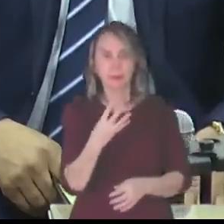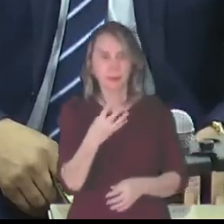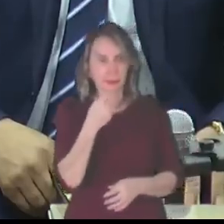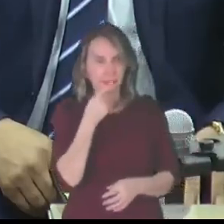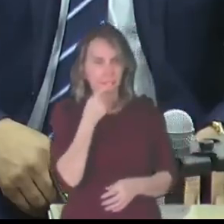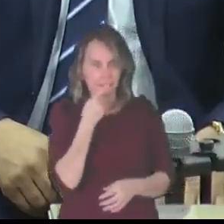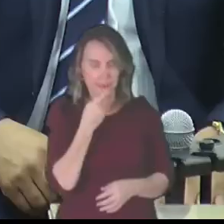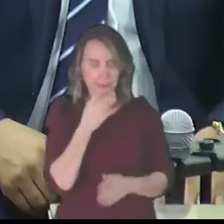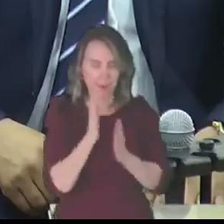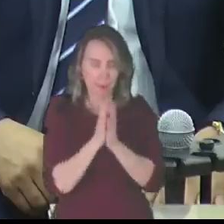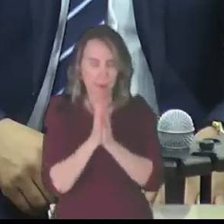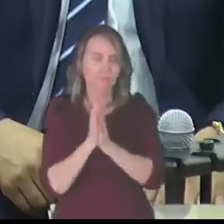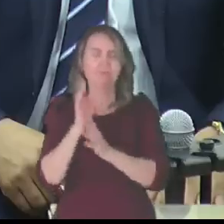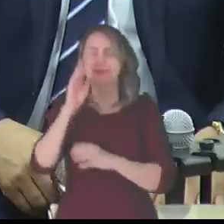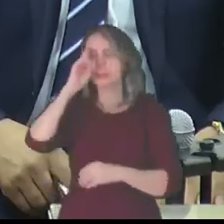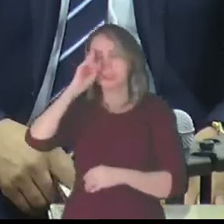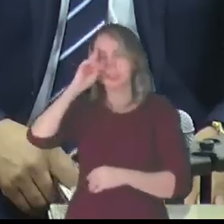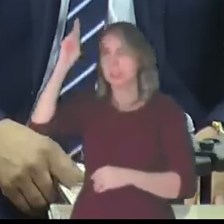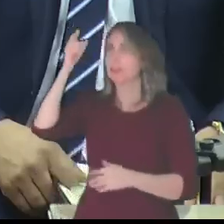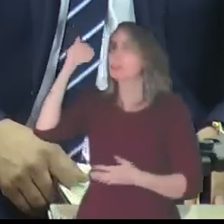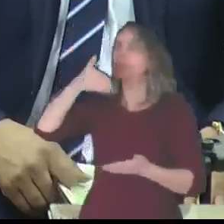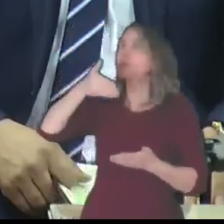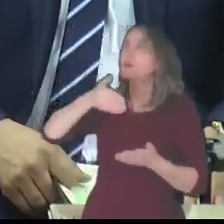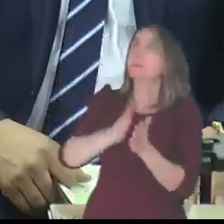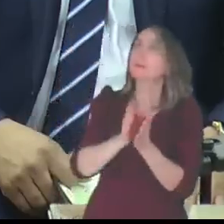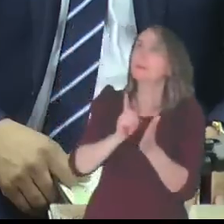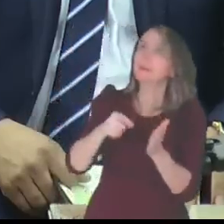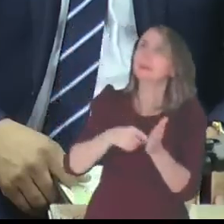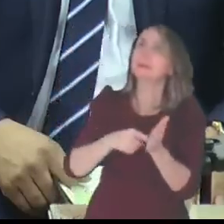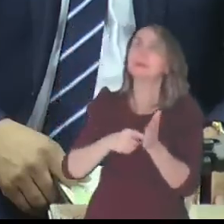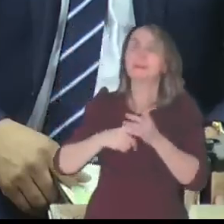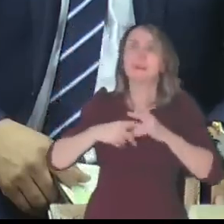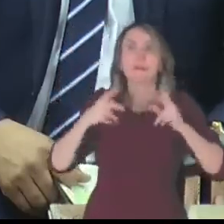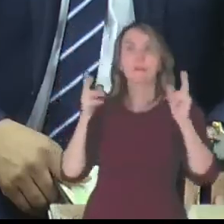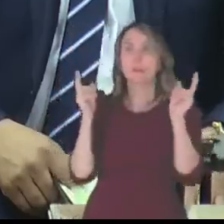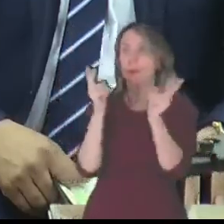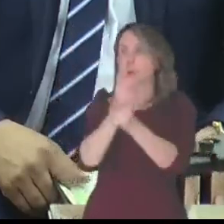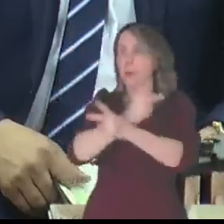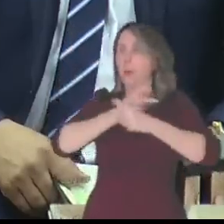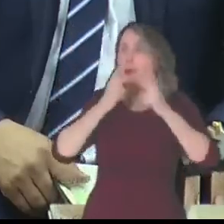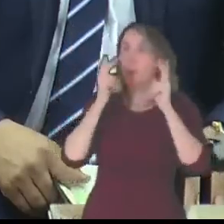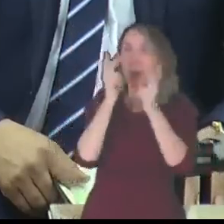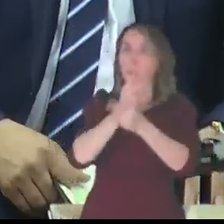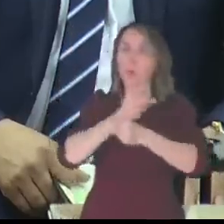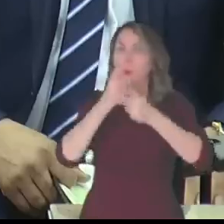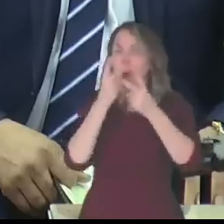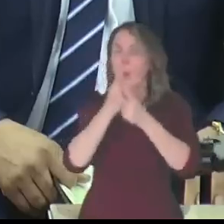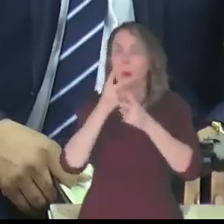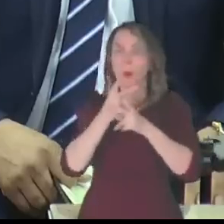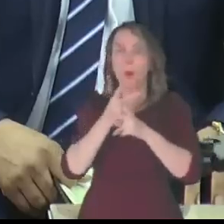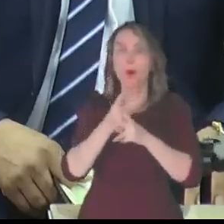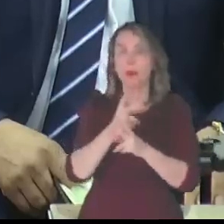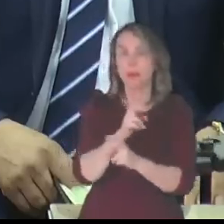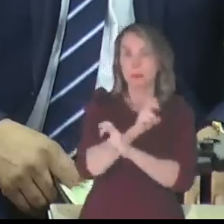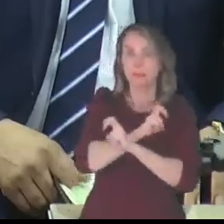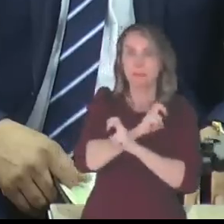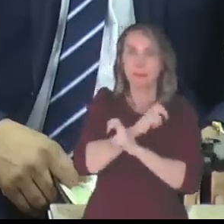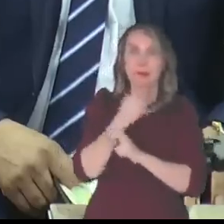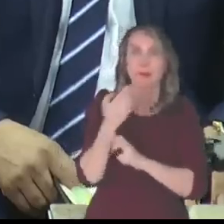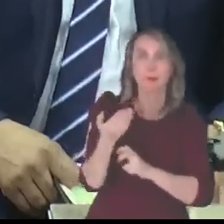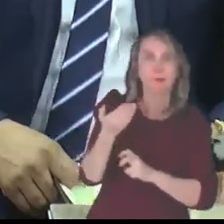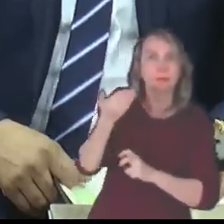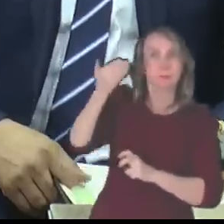olha aqui a tua palavra que o vento soprou Faraó estava atrás